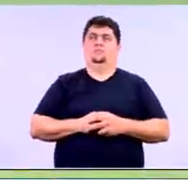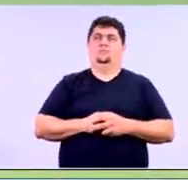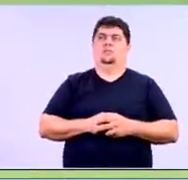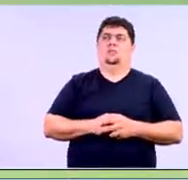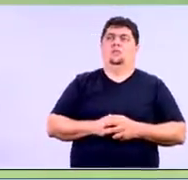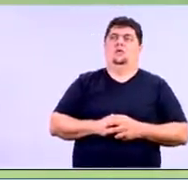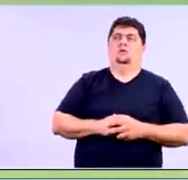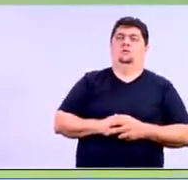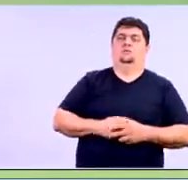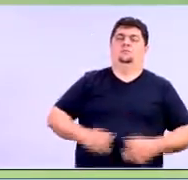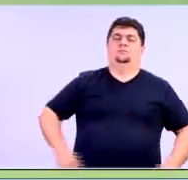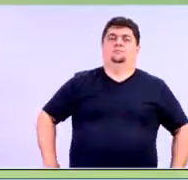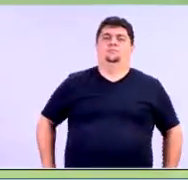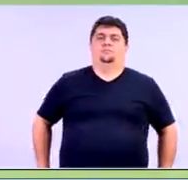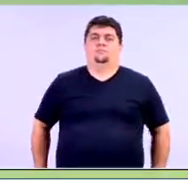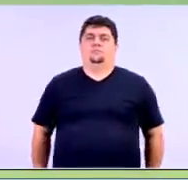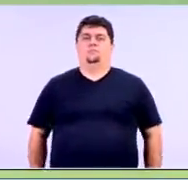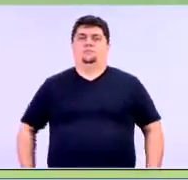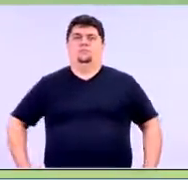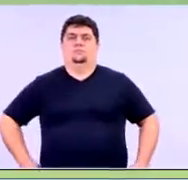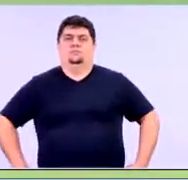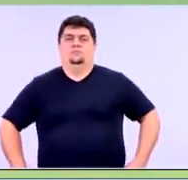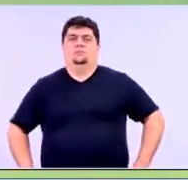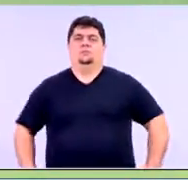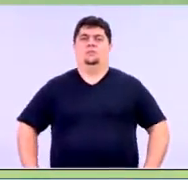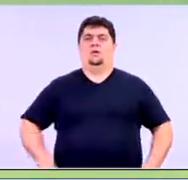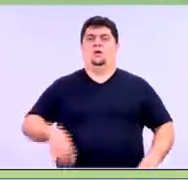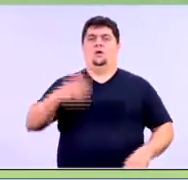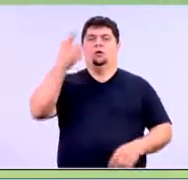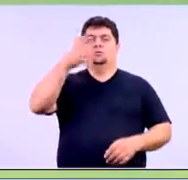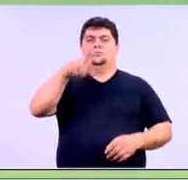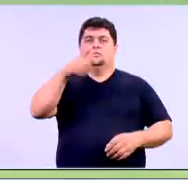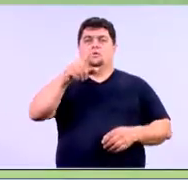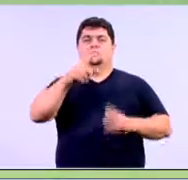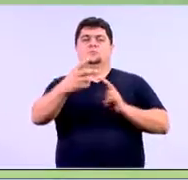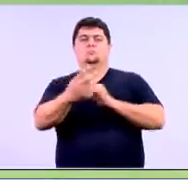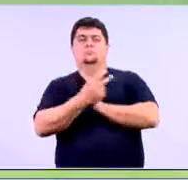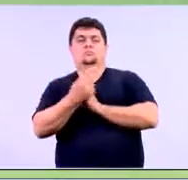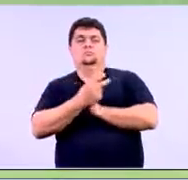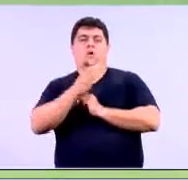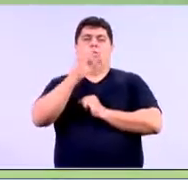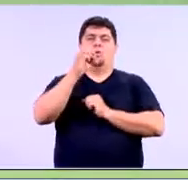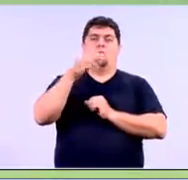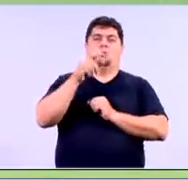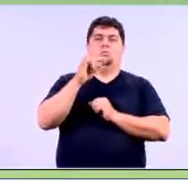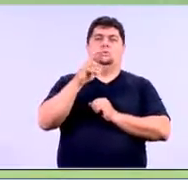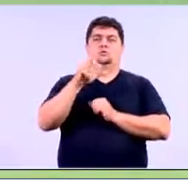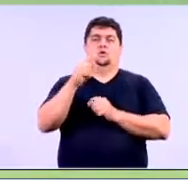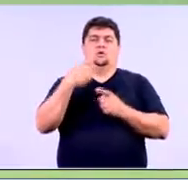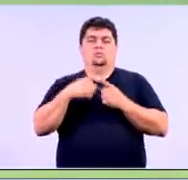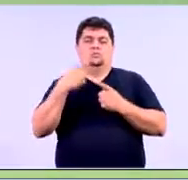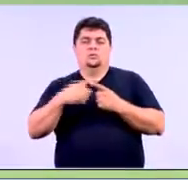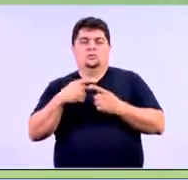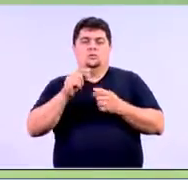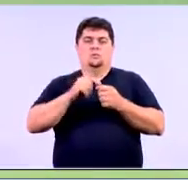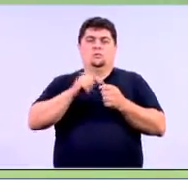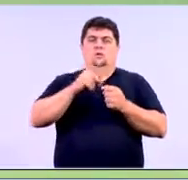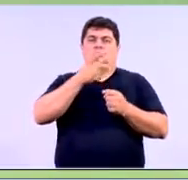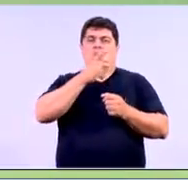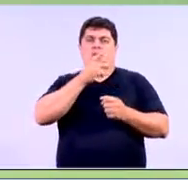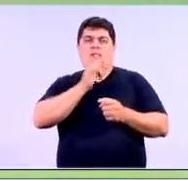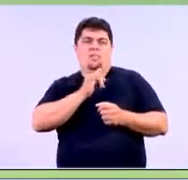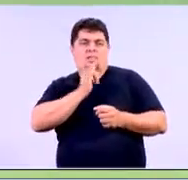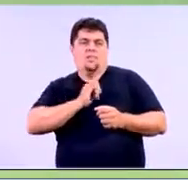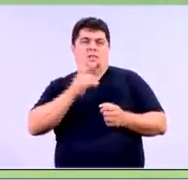aqui explanando o empréstimo compulsório, que é um empréstimo obrigatório, tributo para atender despesas extraordinárias